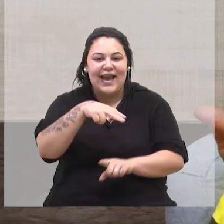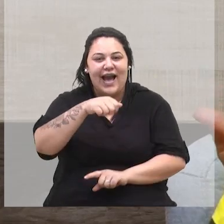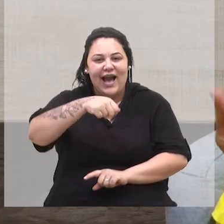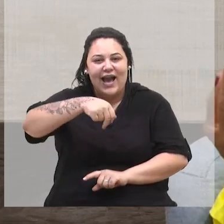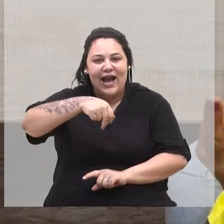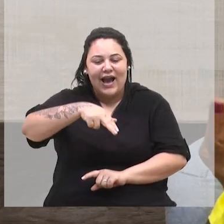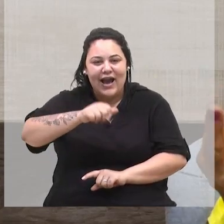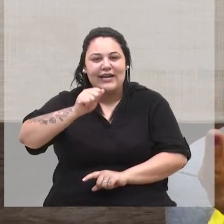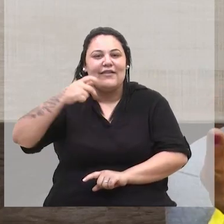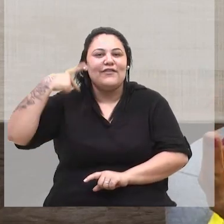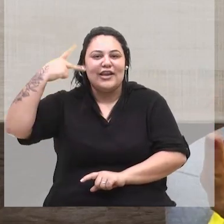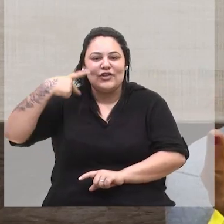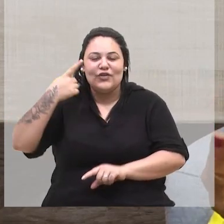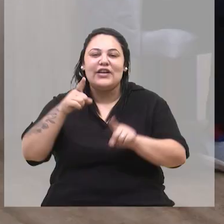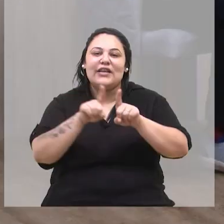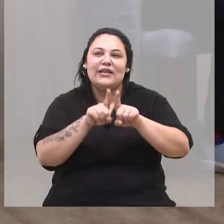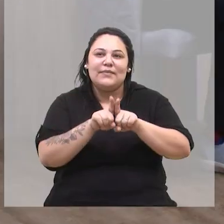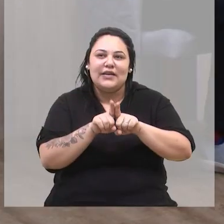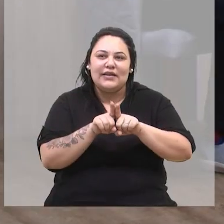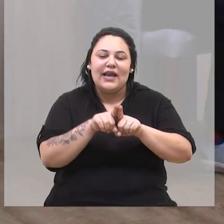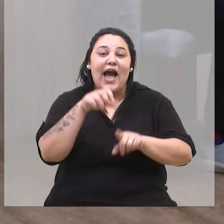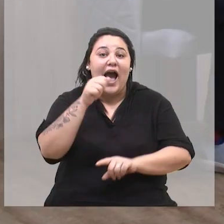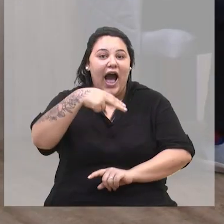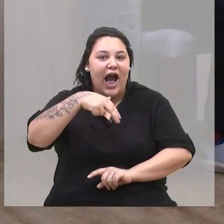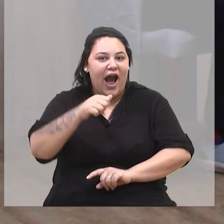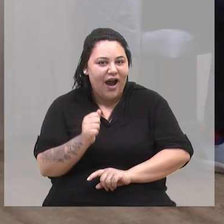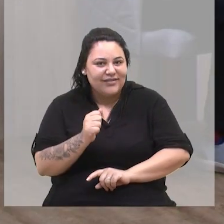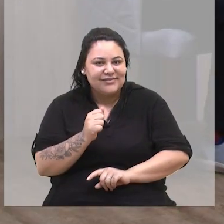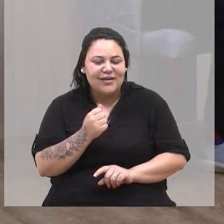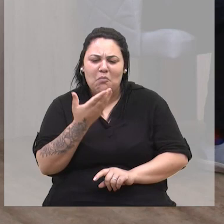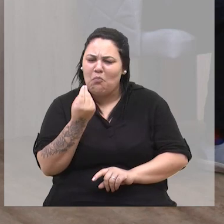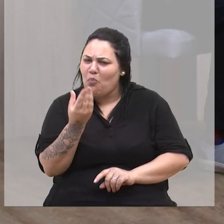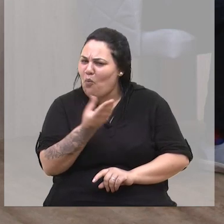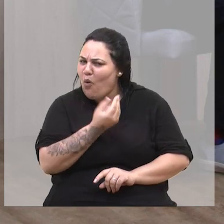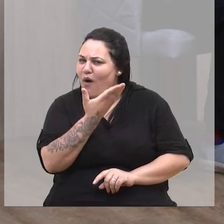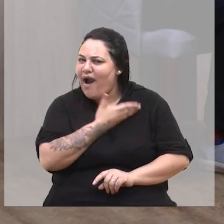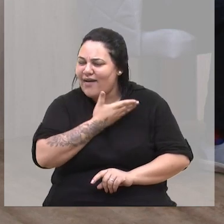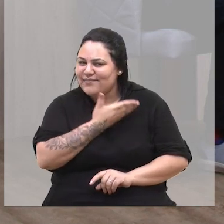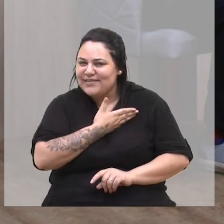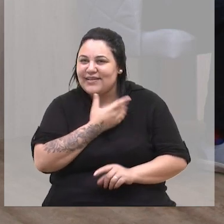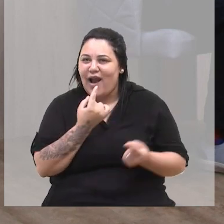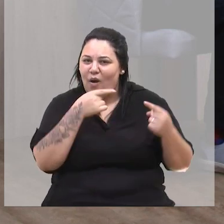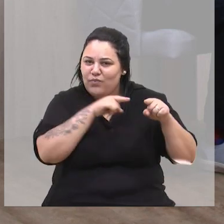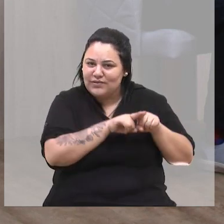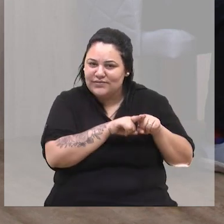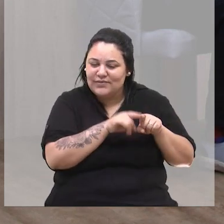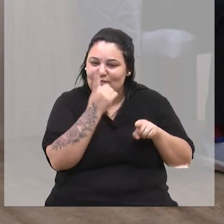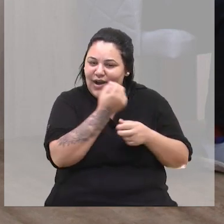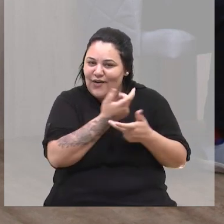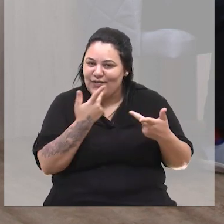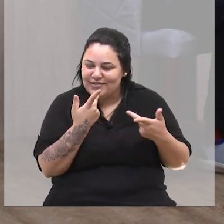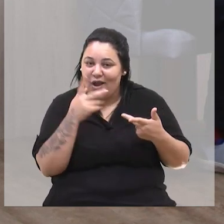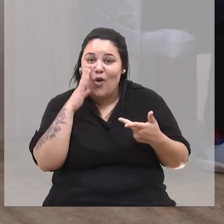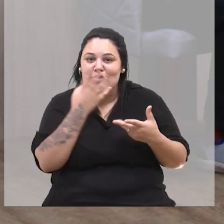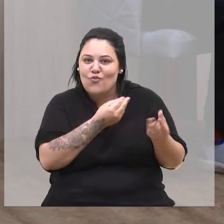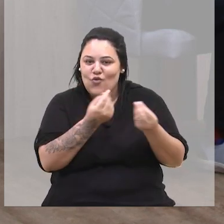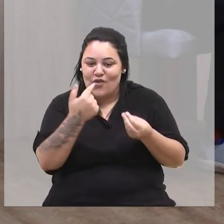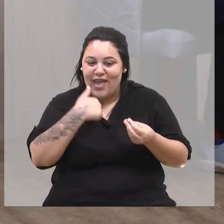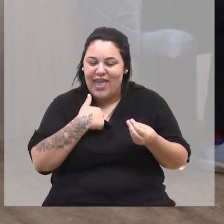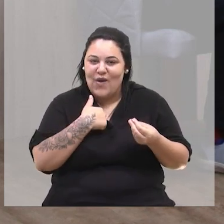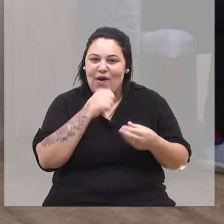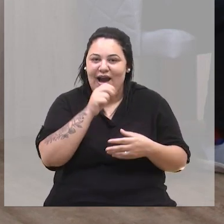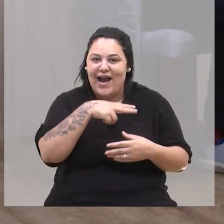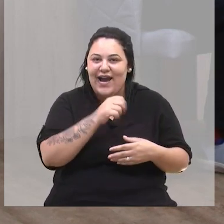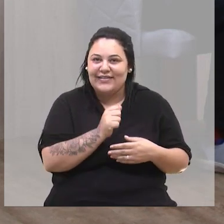e a Ana vereadora e a Silvana. E a Ana é uma grande companheira, e aqui uma das coisas que nos acontecia muito, eu e a